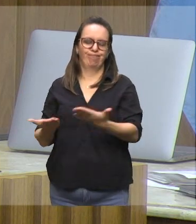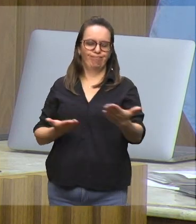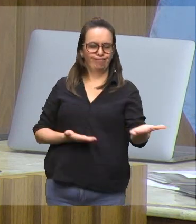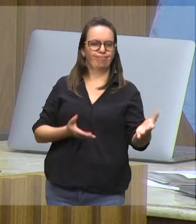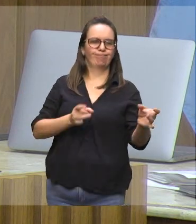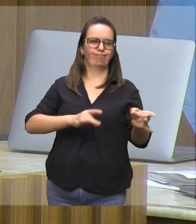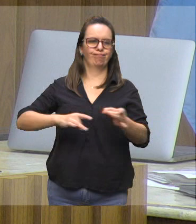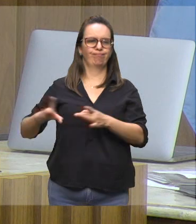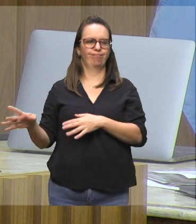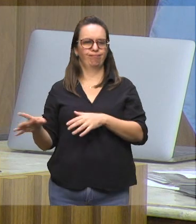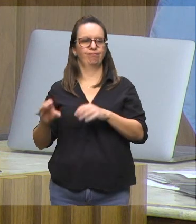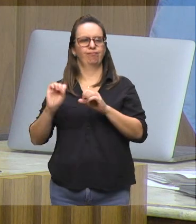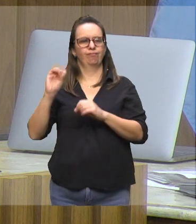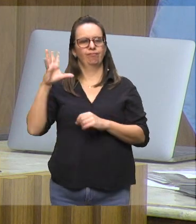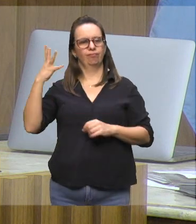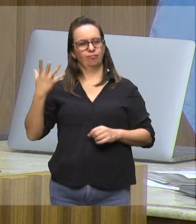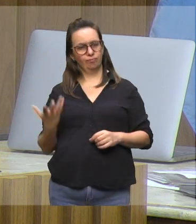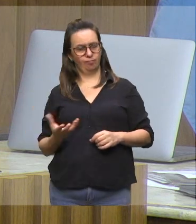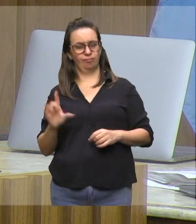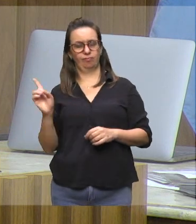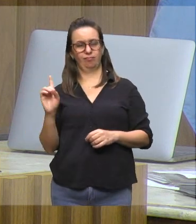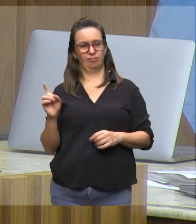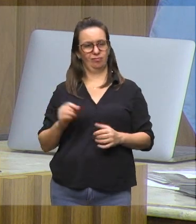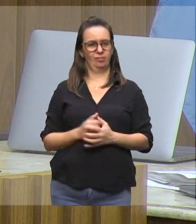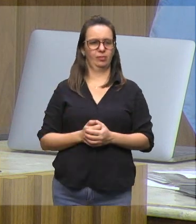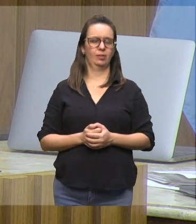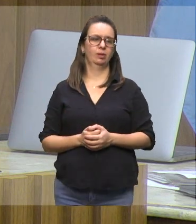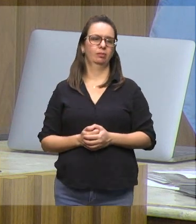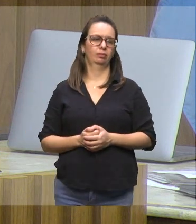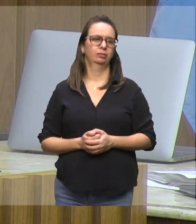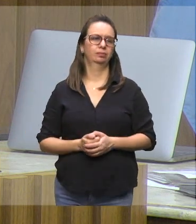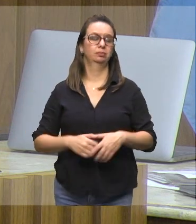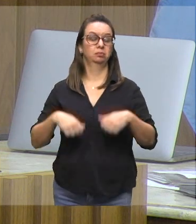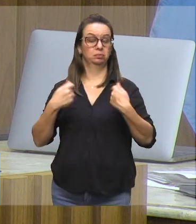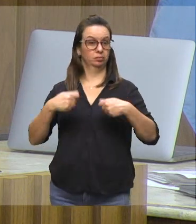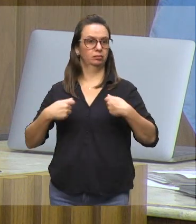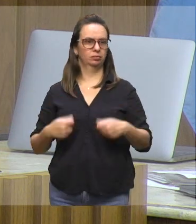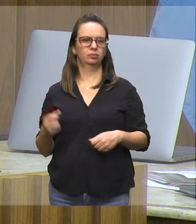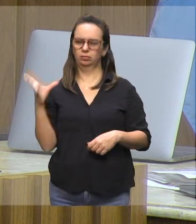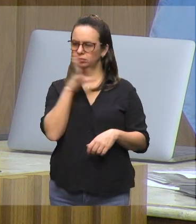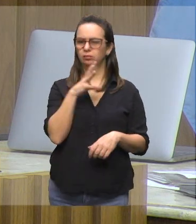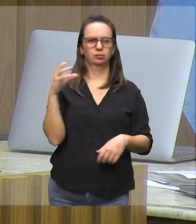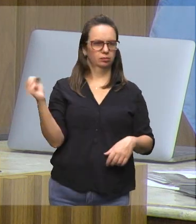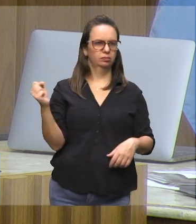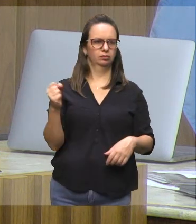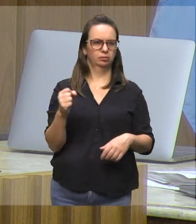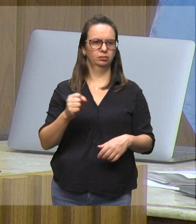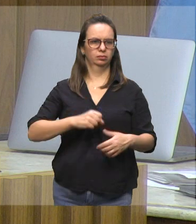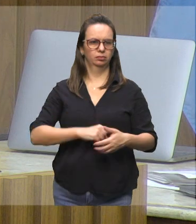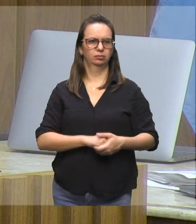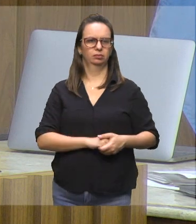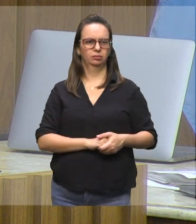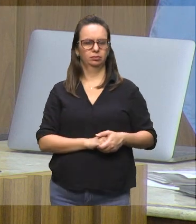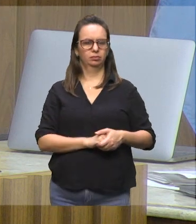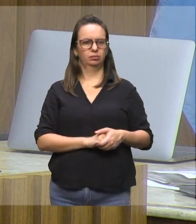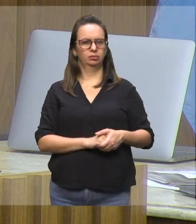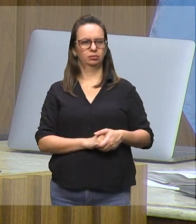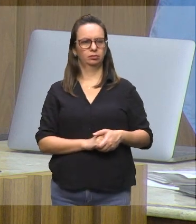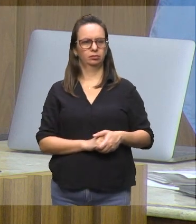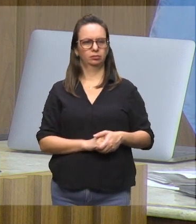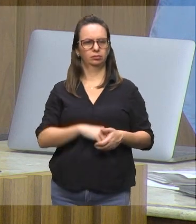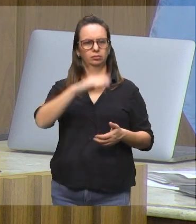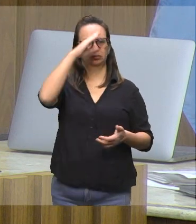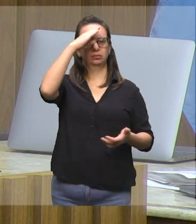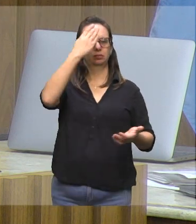para a nossa comunidade. E isso não pode acontecer. E nós precisamos ser rápidos, exatamente. Mas eu acredito aí